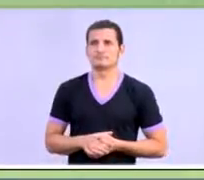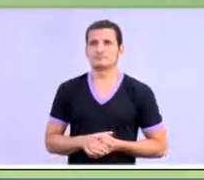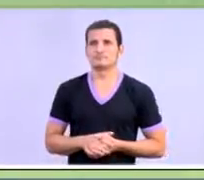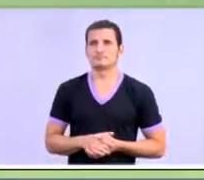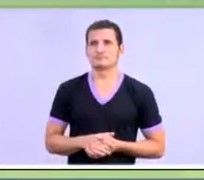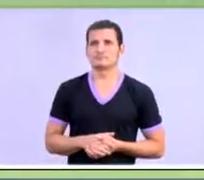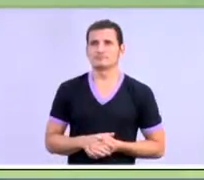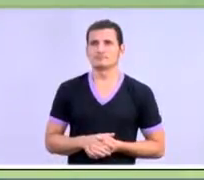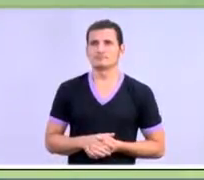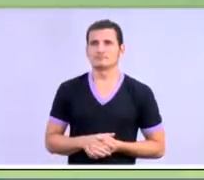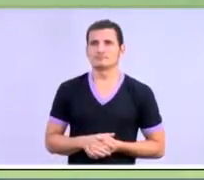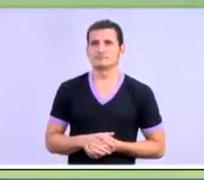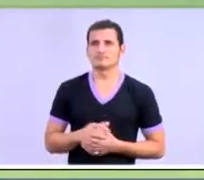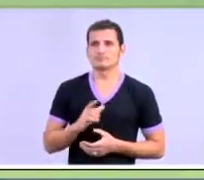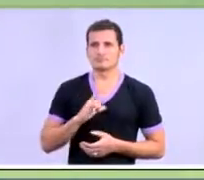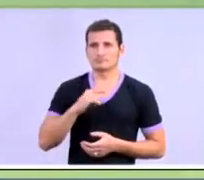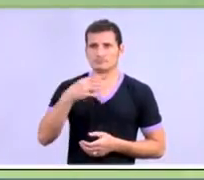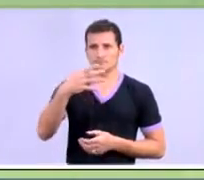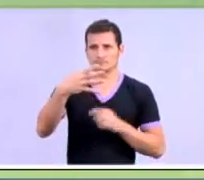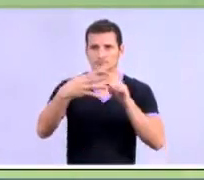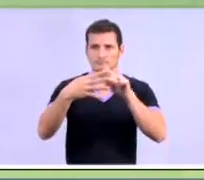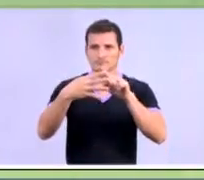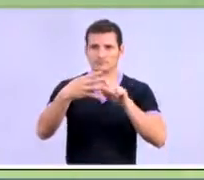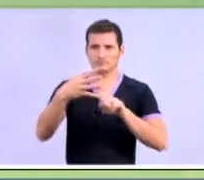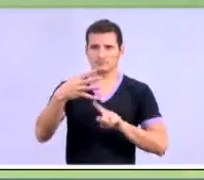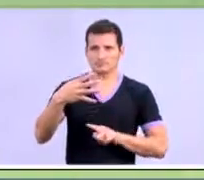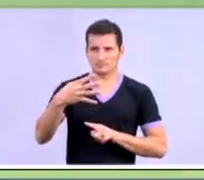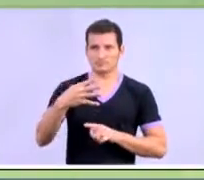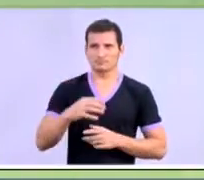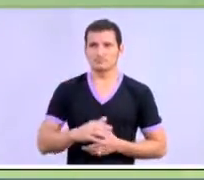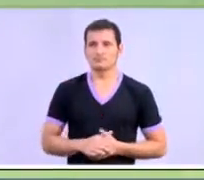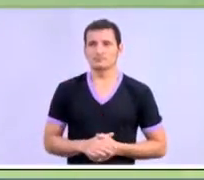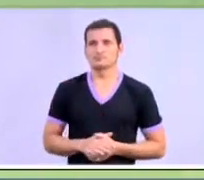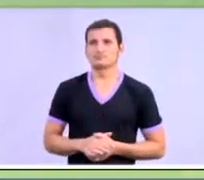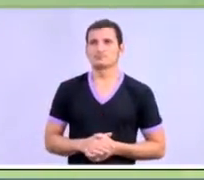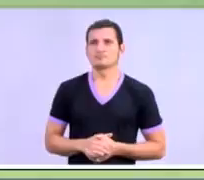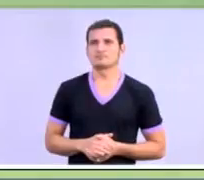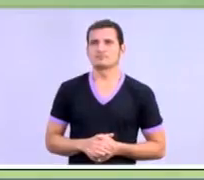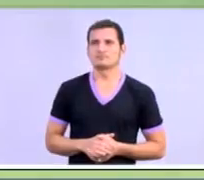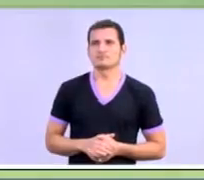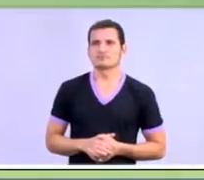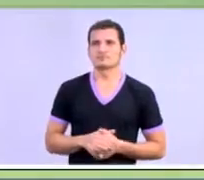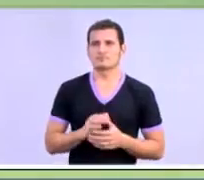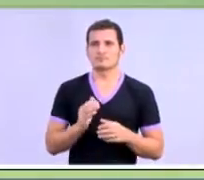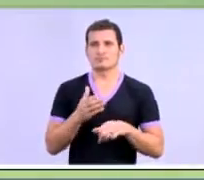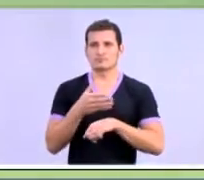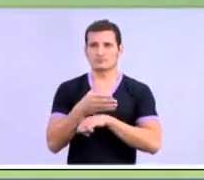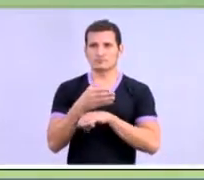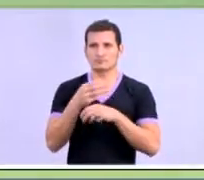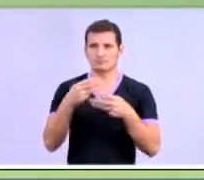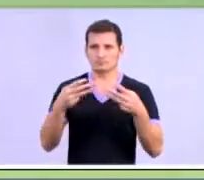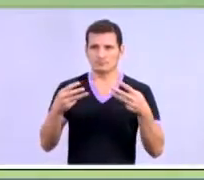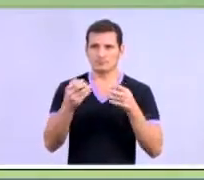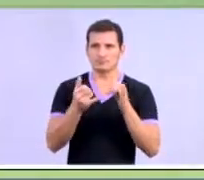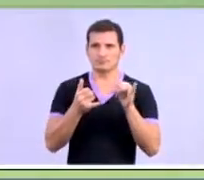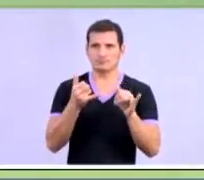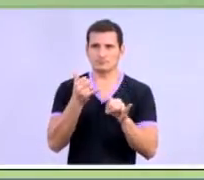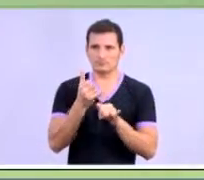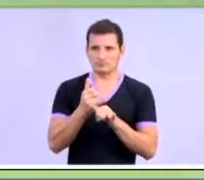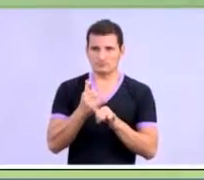nós temos aí as 4 camadas. Vamos falar primeiramente quais são, né? Acesso à rede, internet,